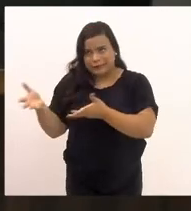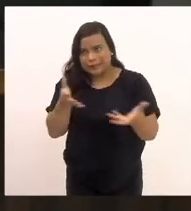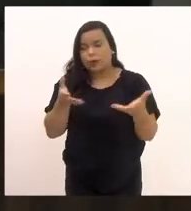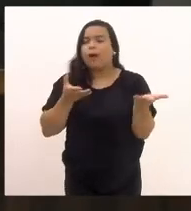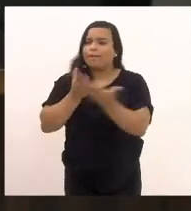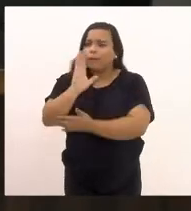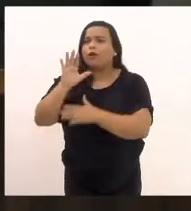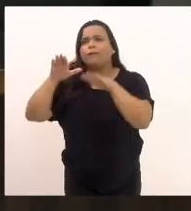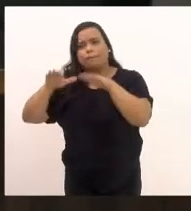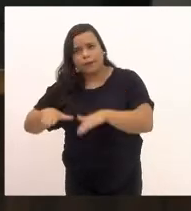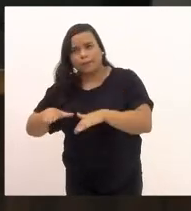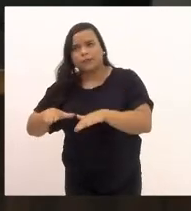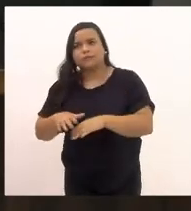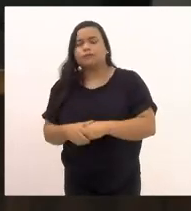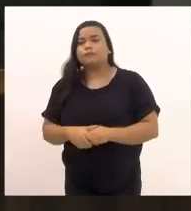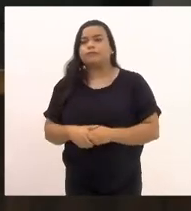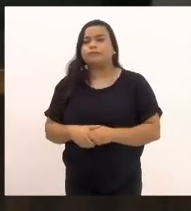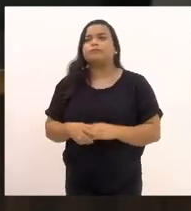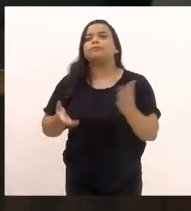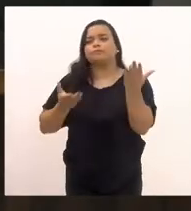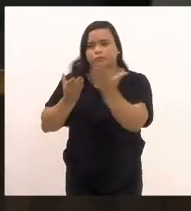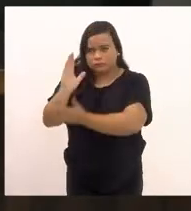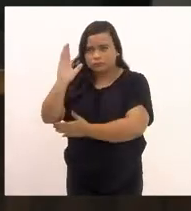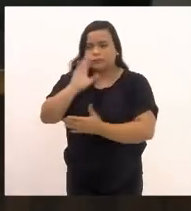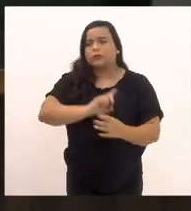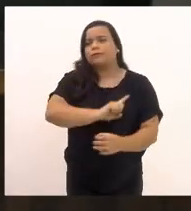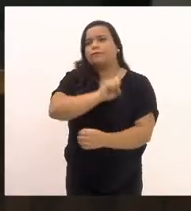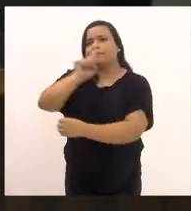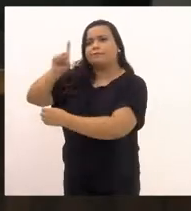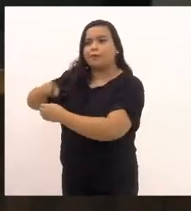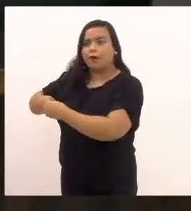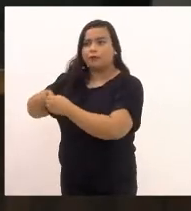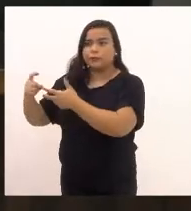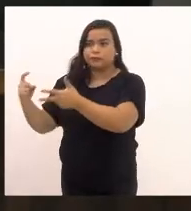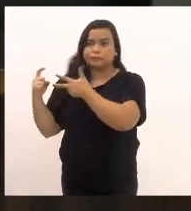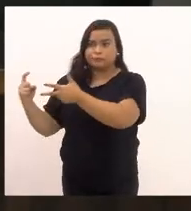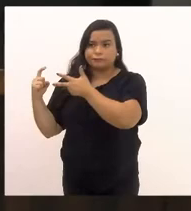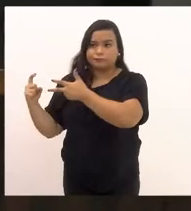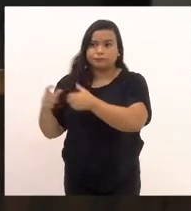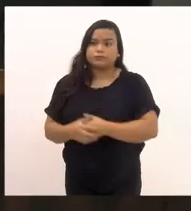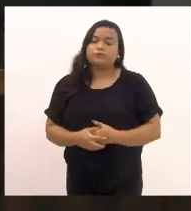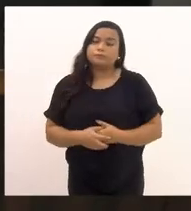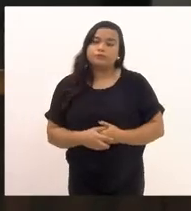permaneçam como estão, aprovada. Retorna ao Executivo.